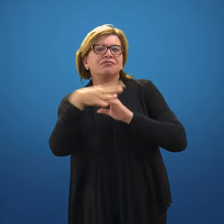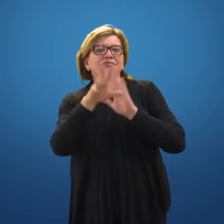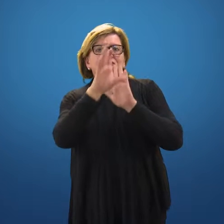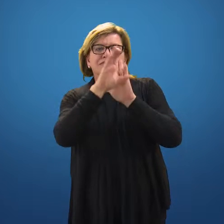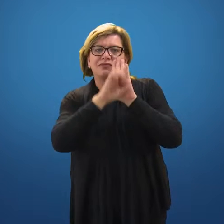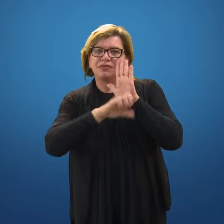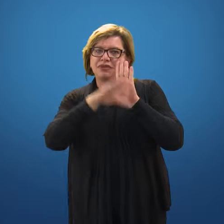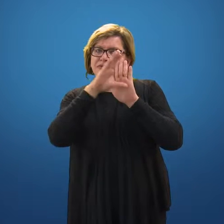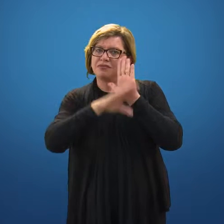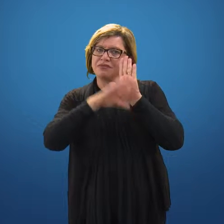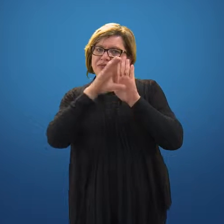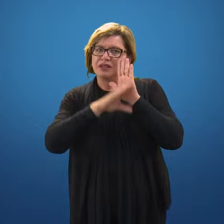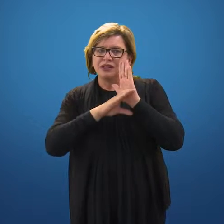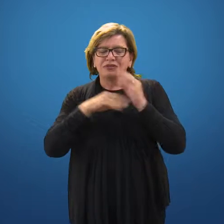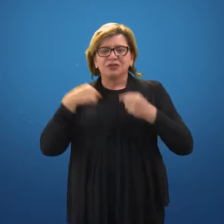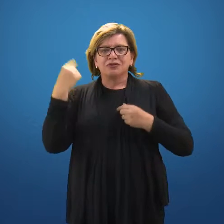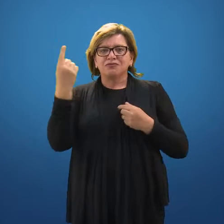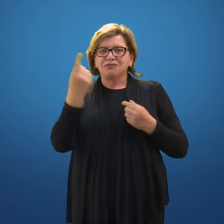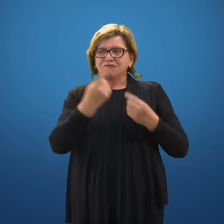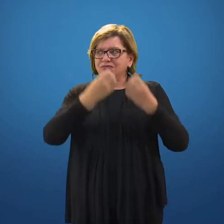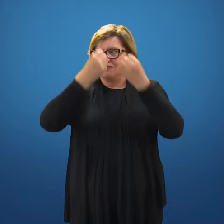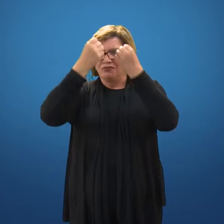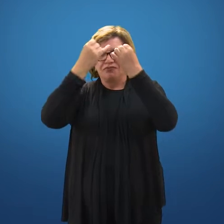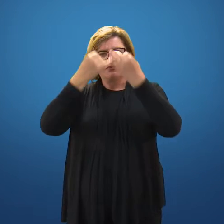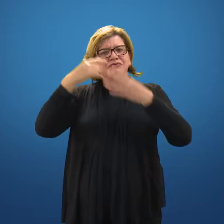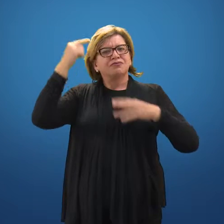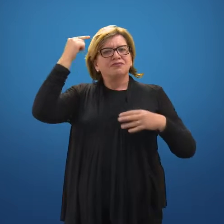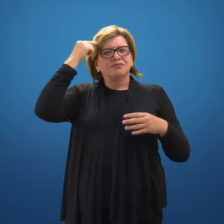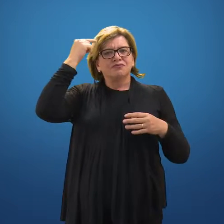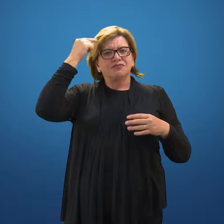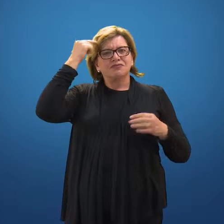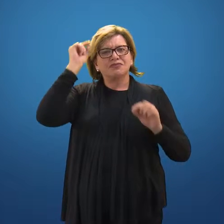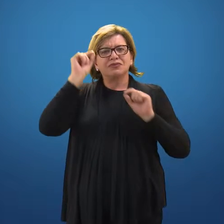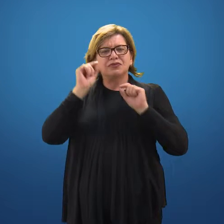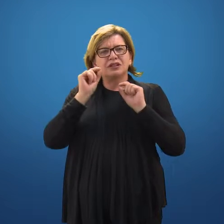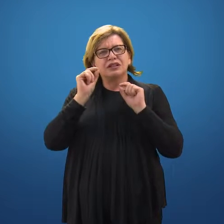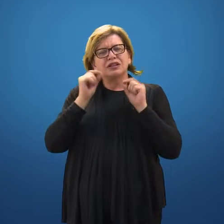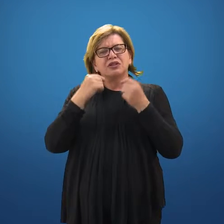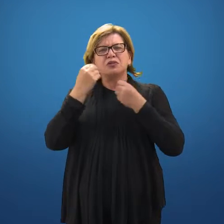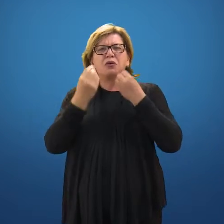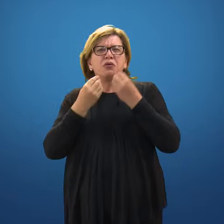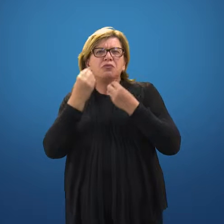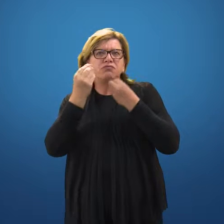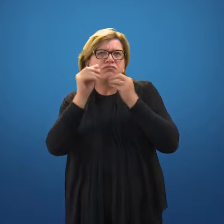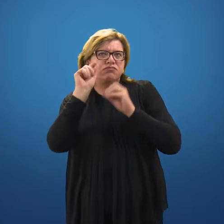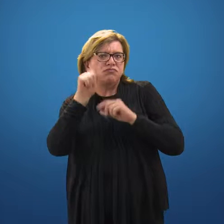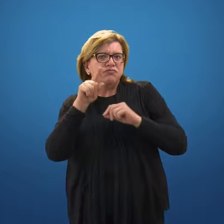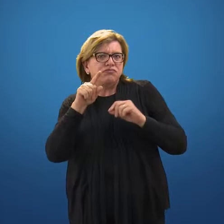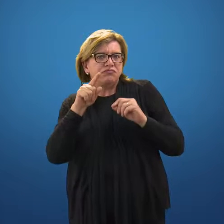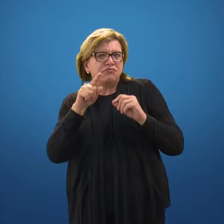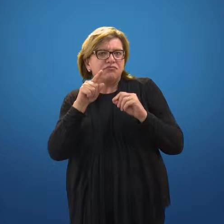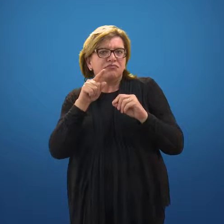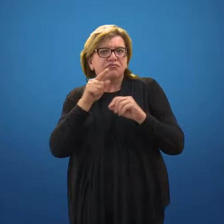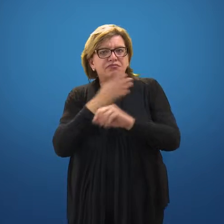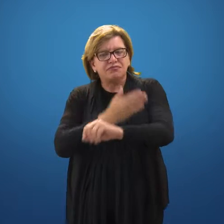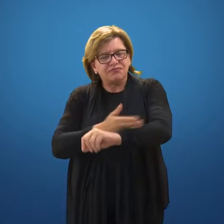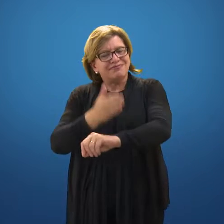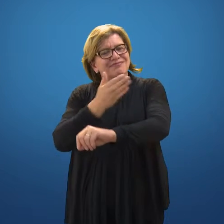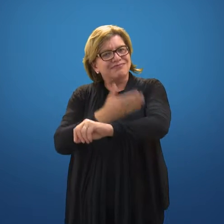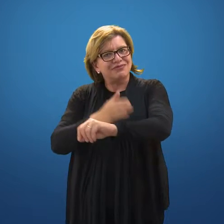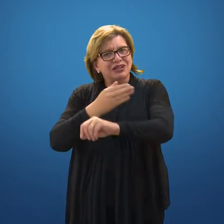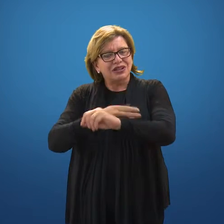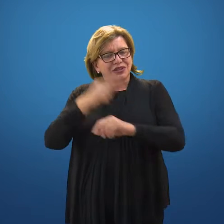capitalista, quando falamos e pensamos em modos práticos, geralmente remetemos